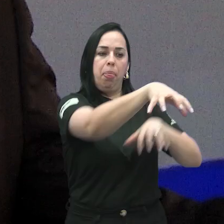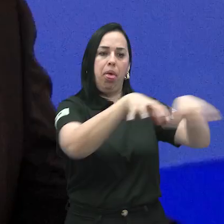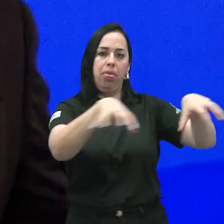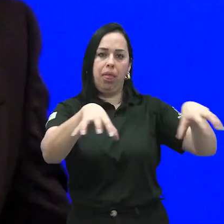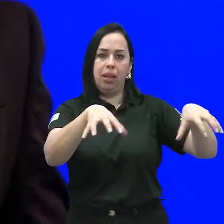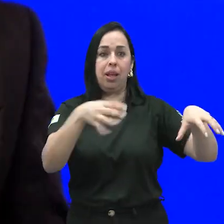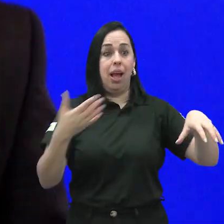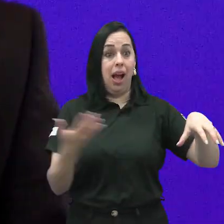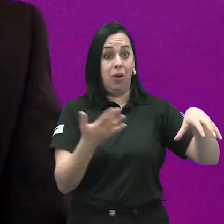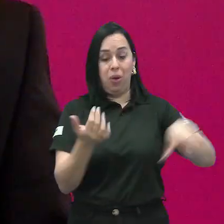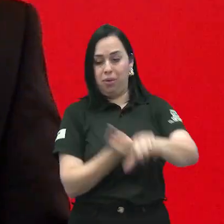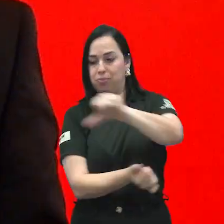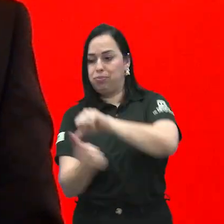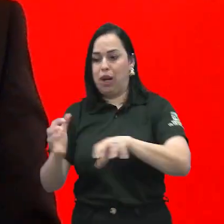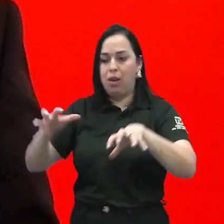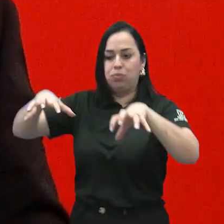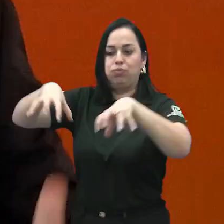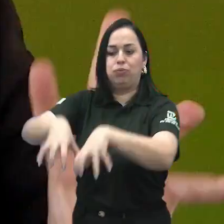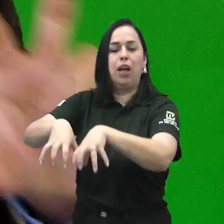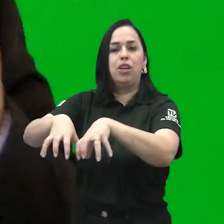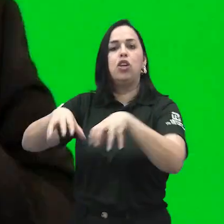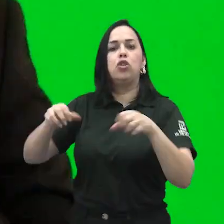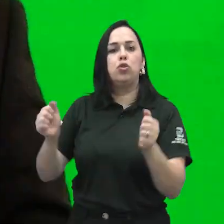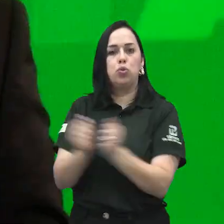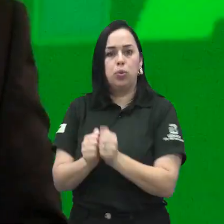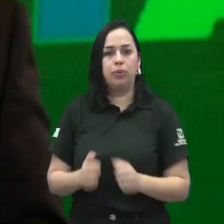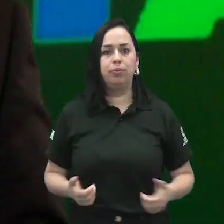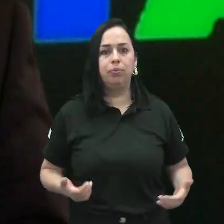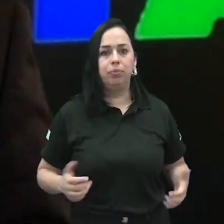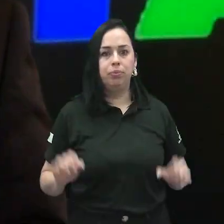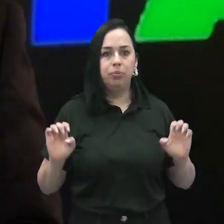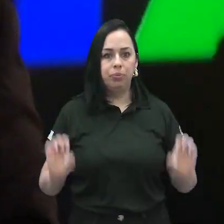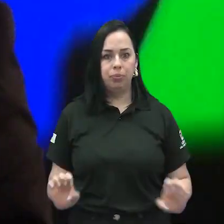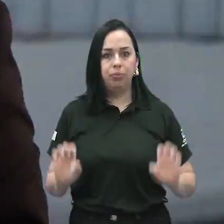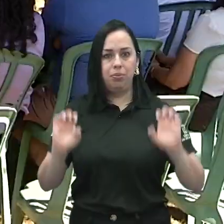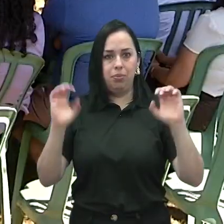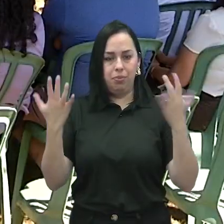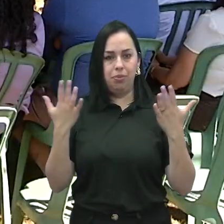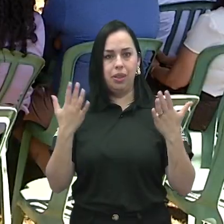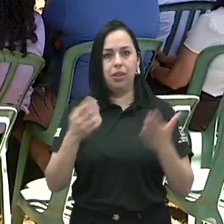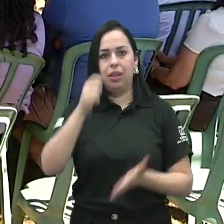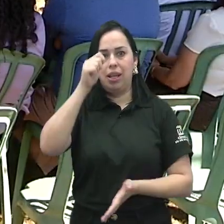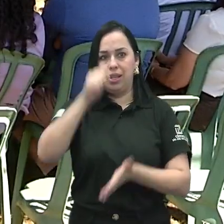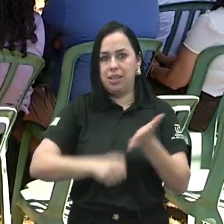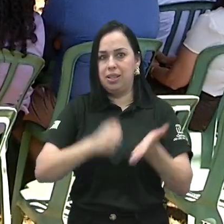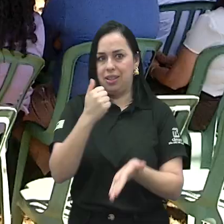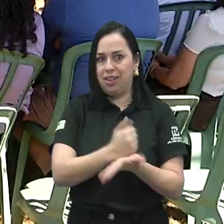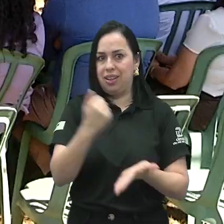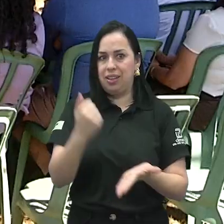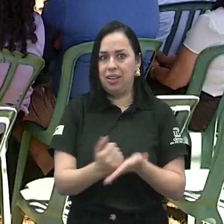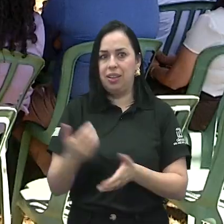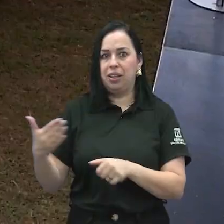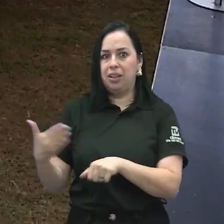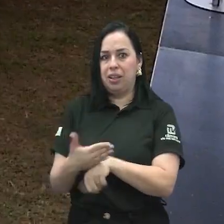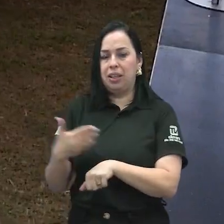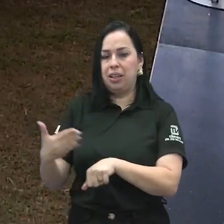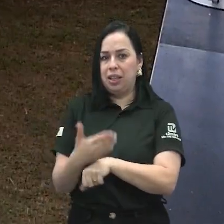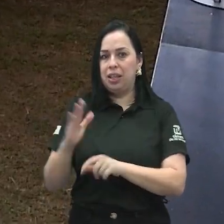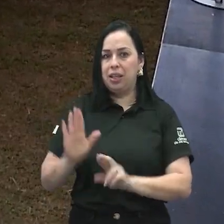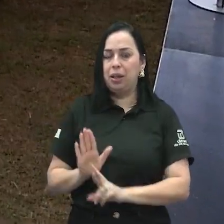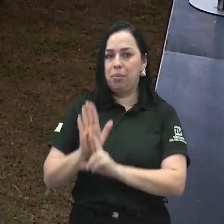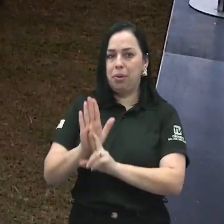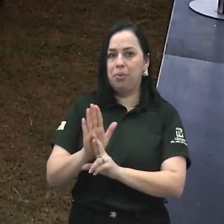vários equipamentos da Secretaria de Saúde e a ideia é centralizá-los aqui nessa área. O evento da assinatura do contrato teve